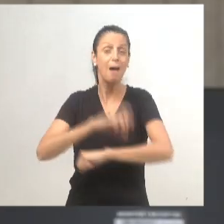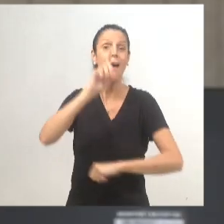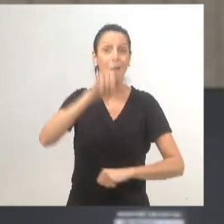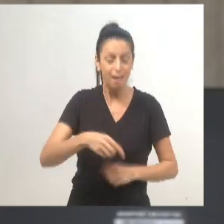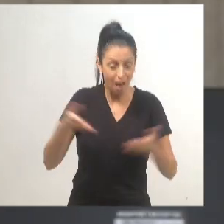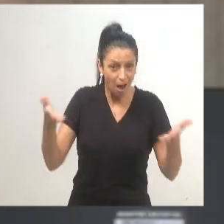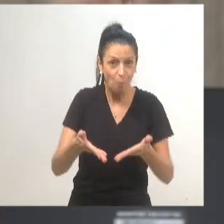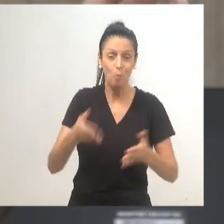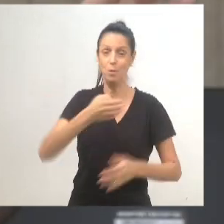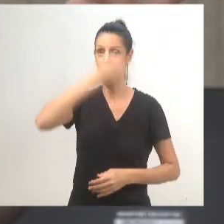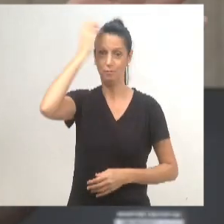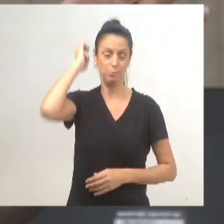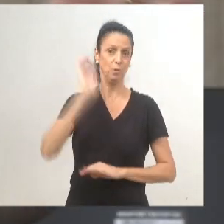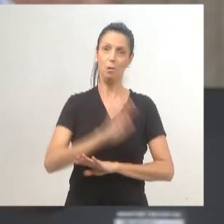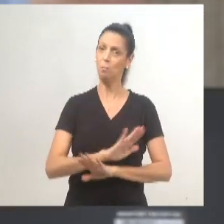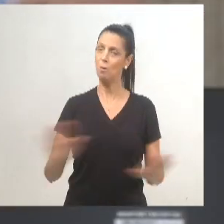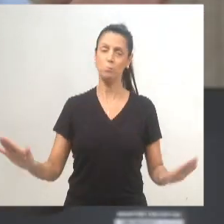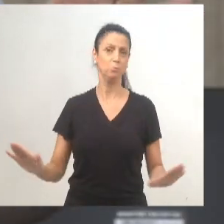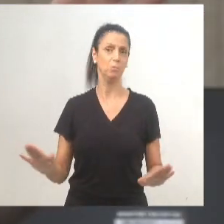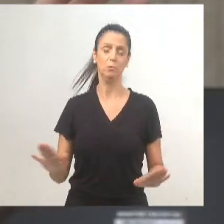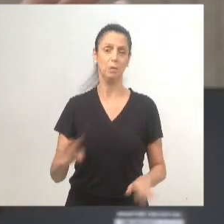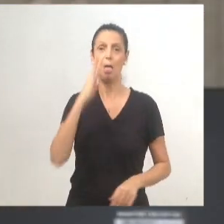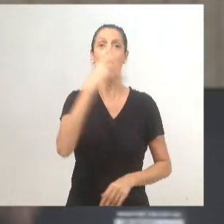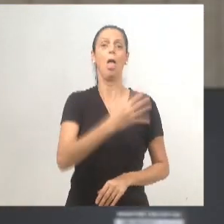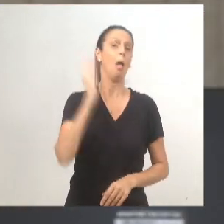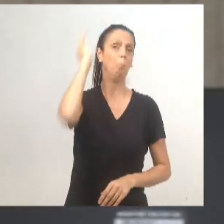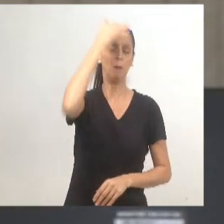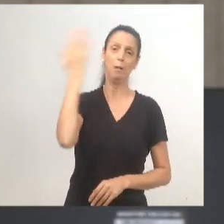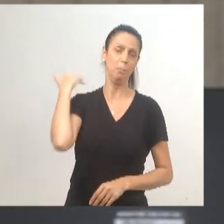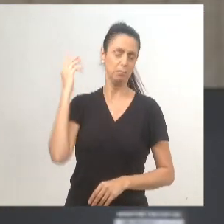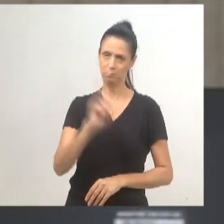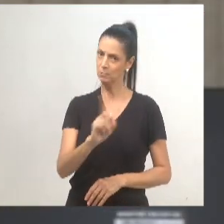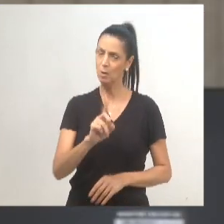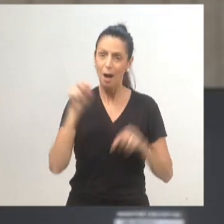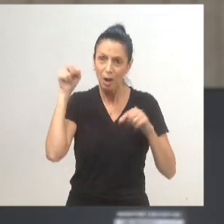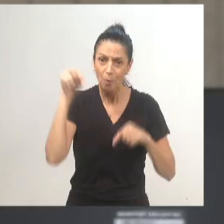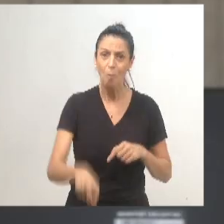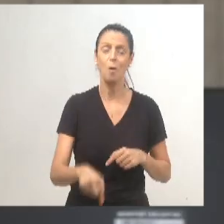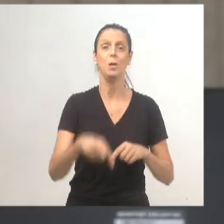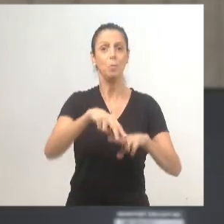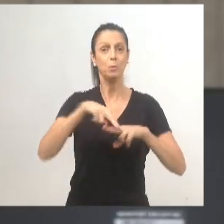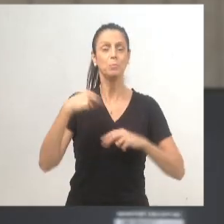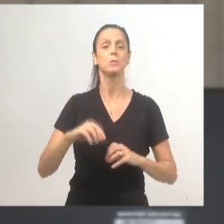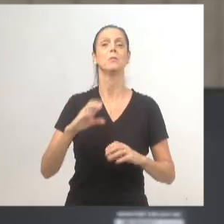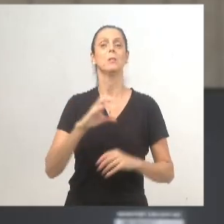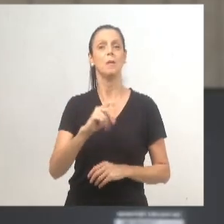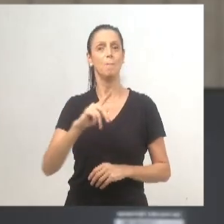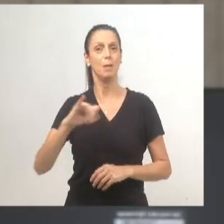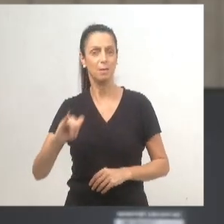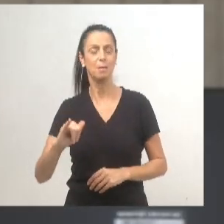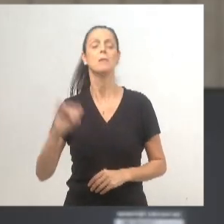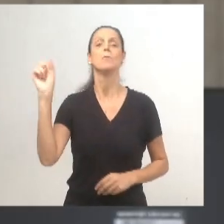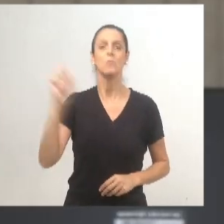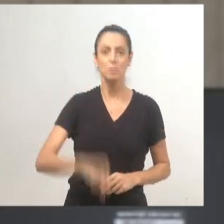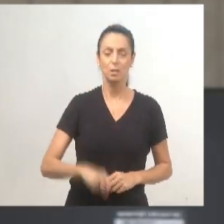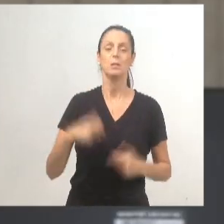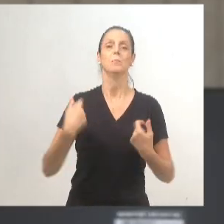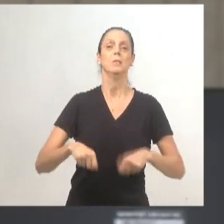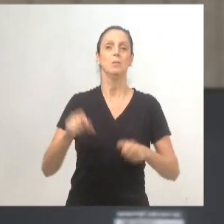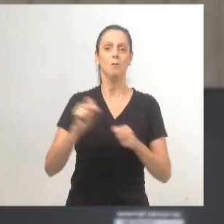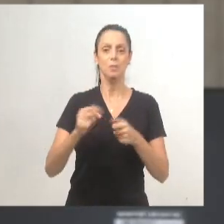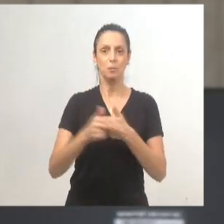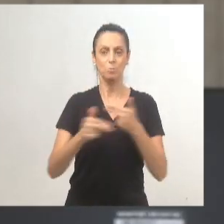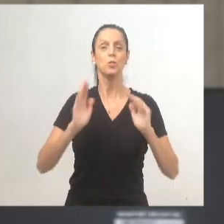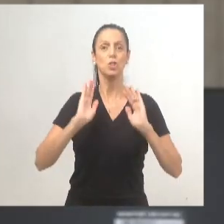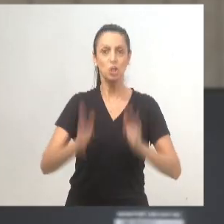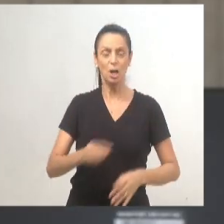gestão. Não tem outra conversa fiada aqui nesta casa, e por isso a necessidade dessa CPI, a necessidade dos nossos encaminhamentos já feitos ao Ministério